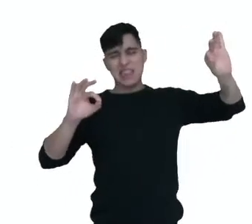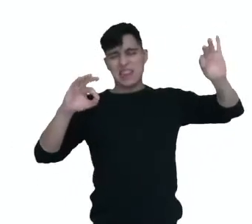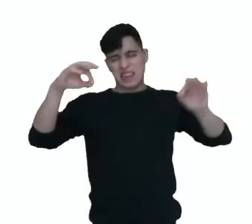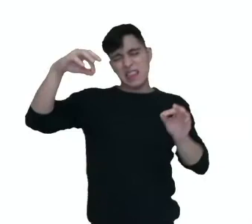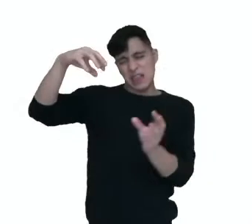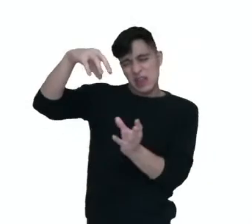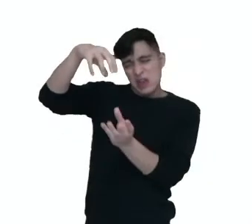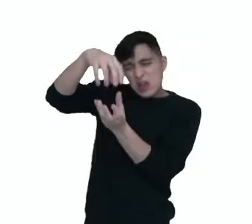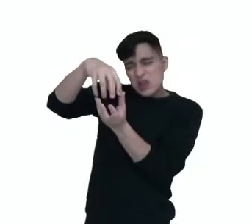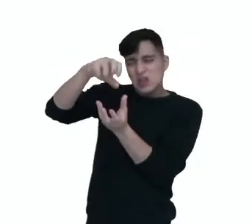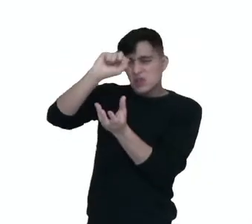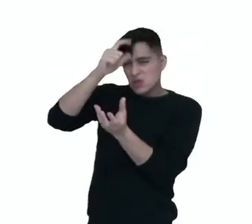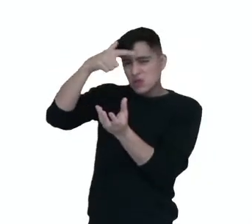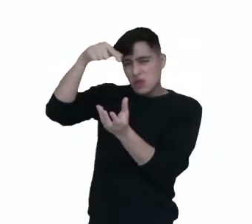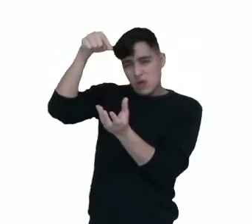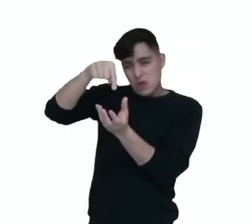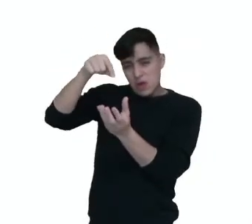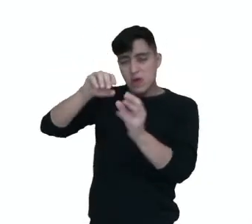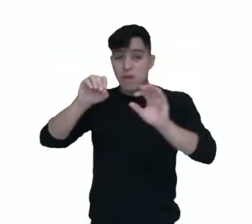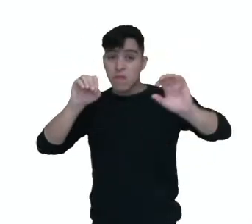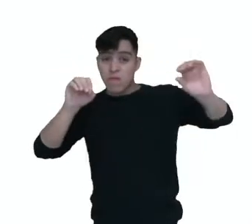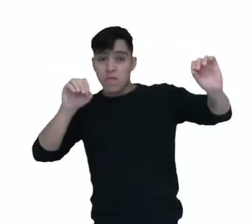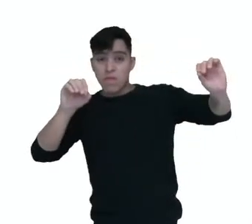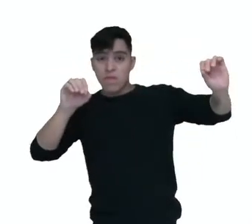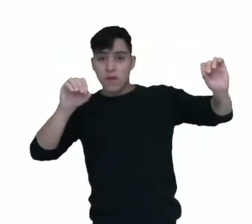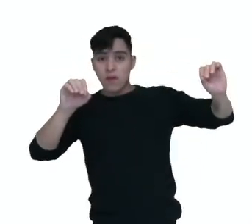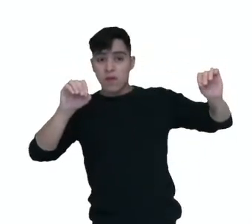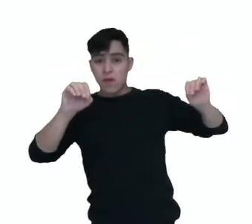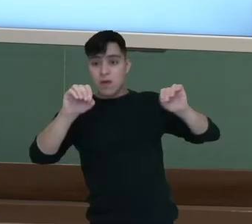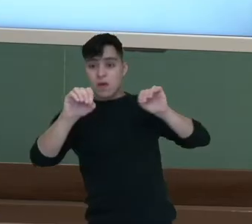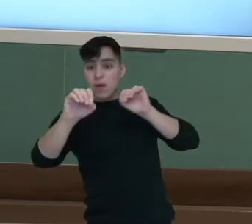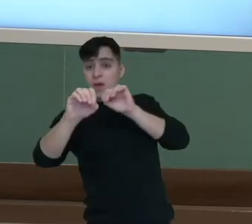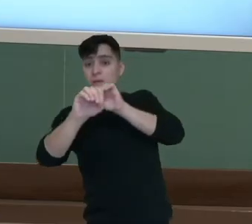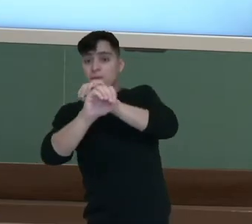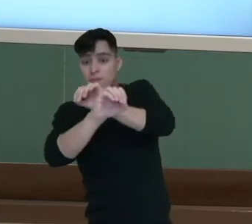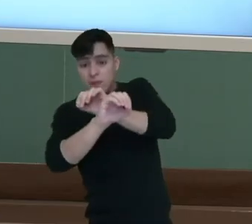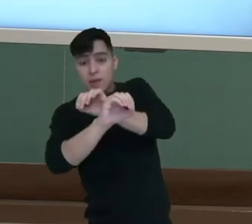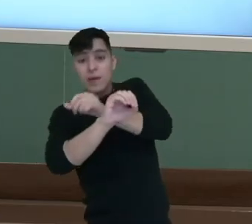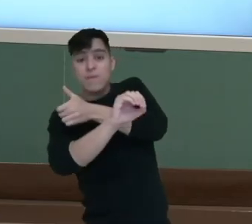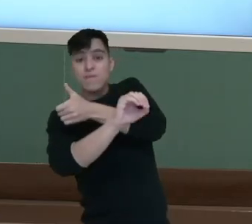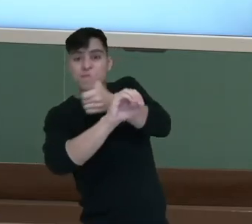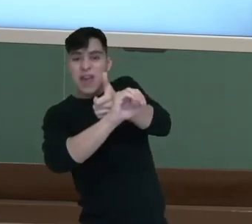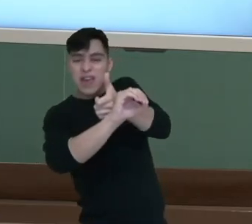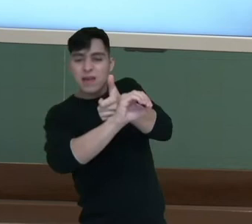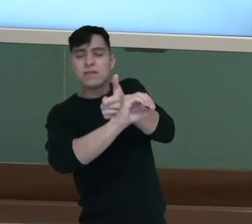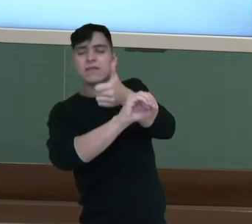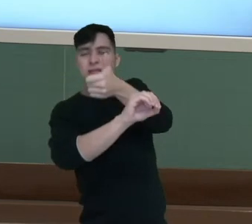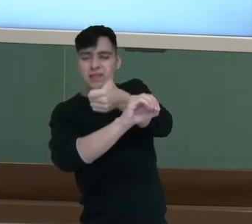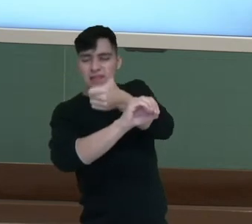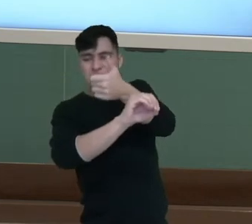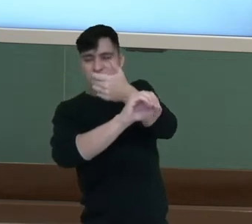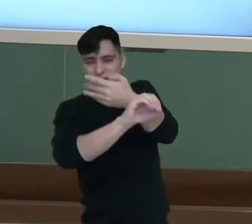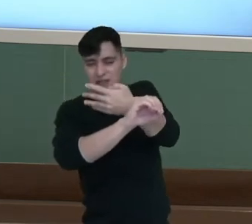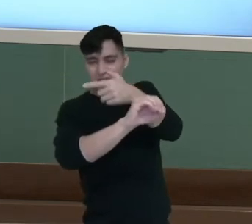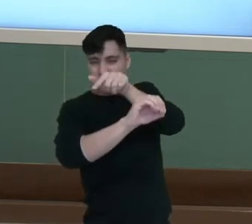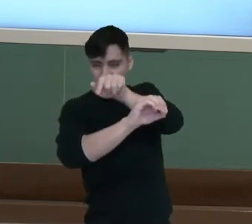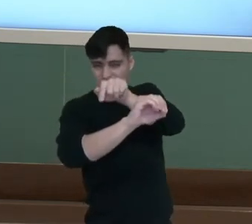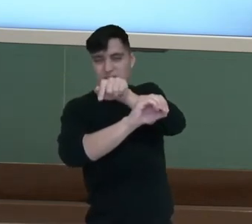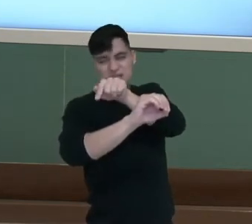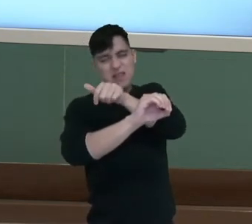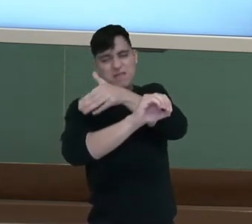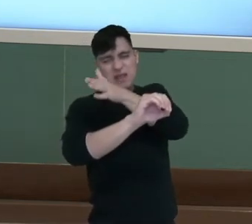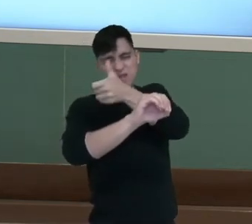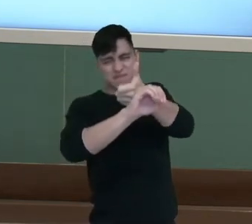152 milhões de quilômetros, e no periélio, quando você está mais próximo ao Sol, que seria de 147,